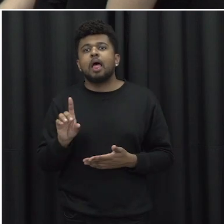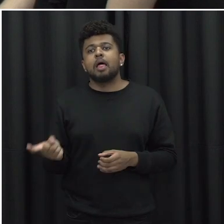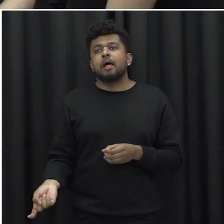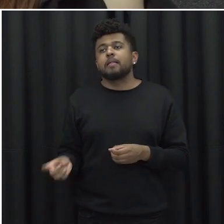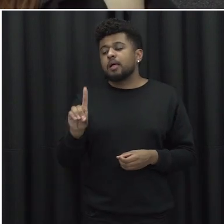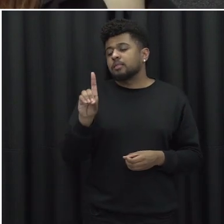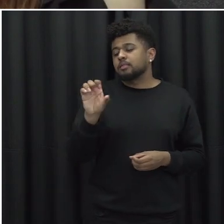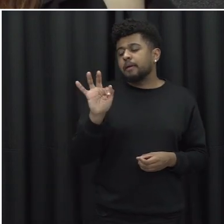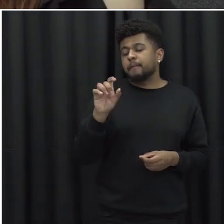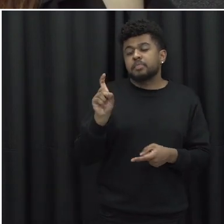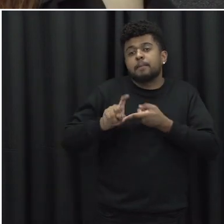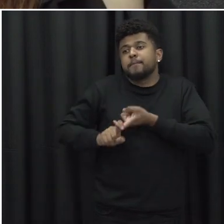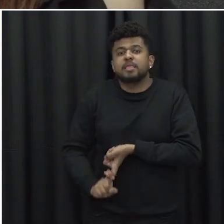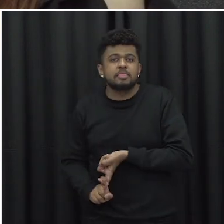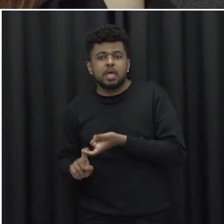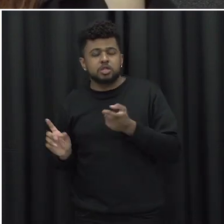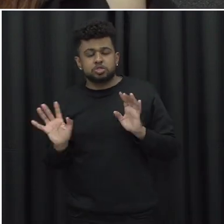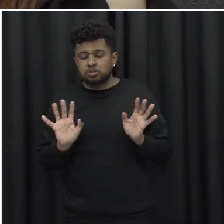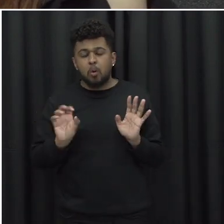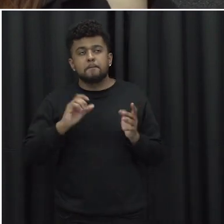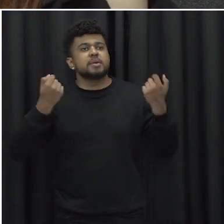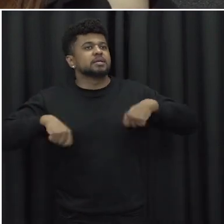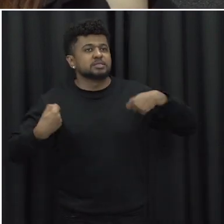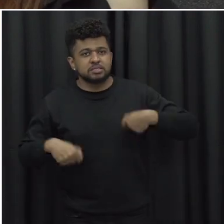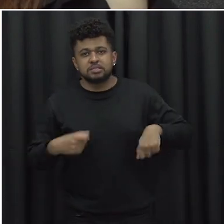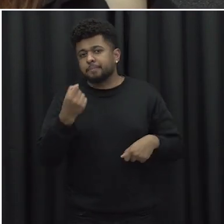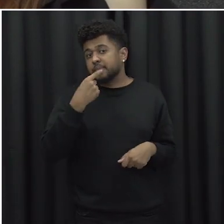tipo de dependência ou que vai ficar